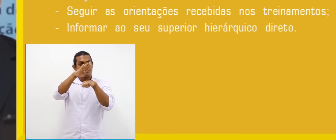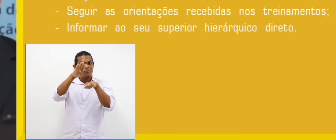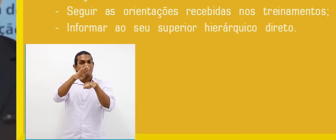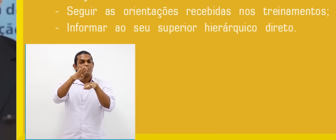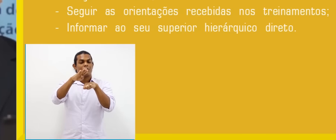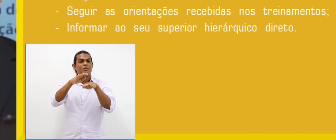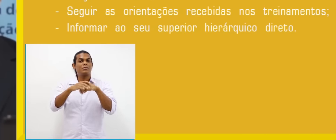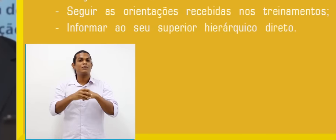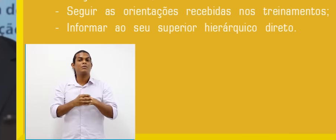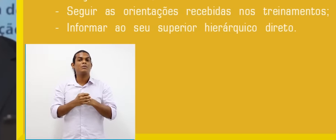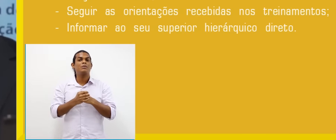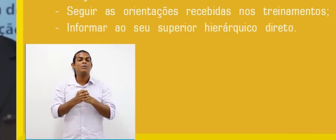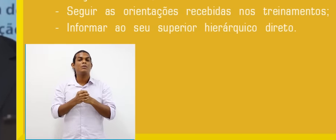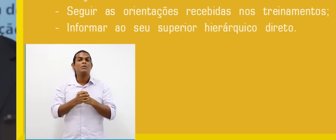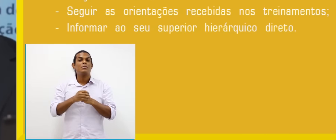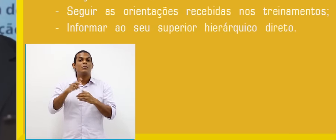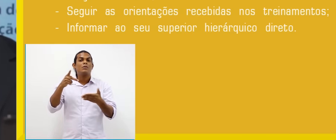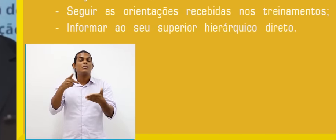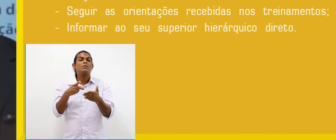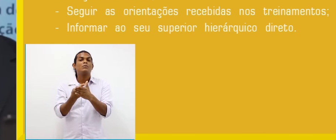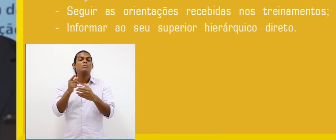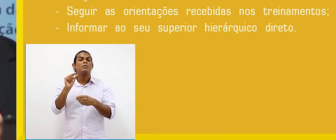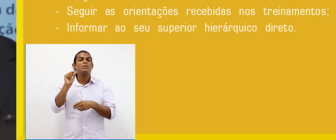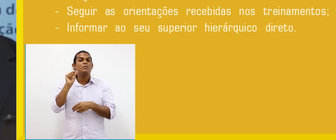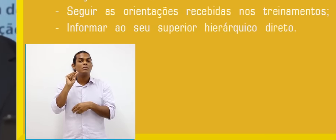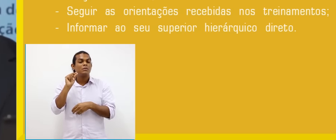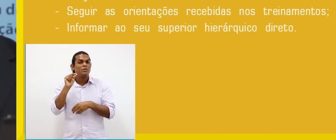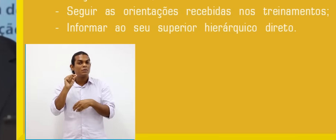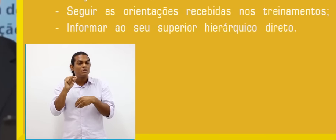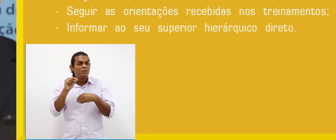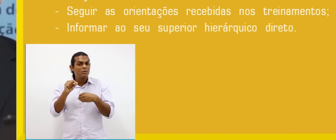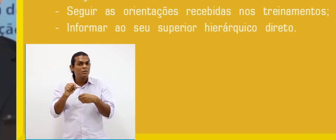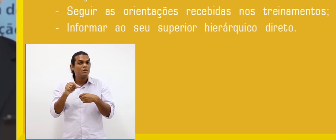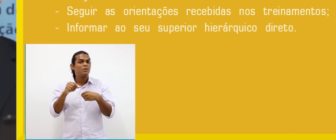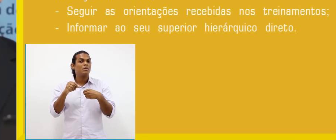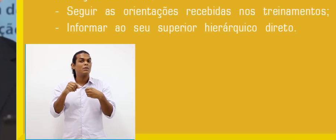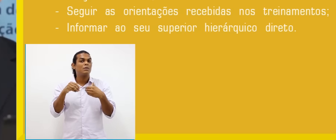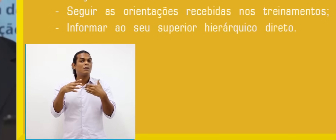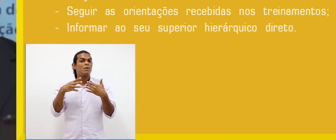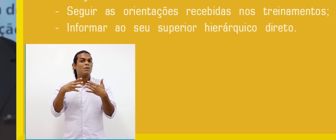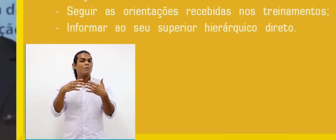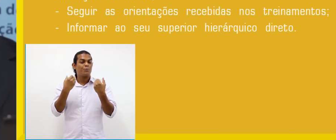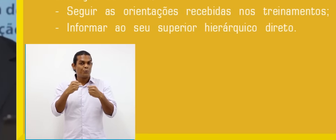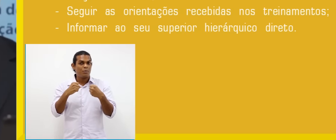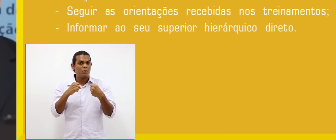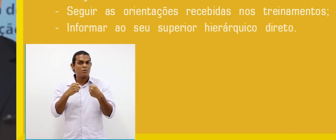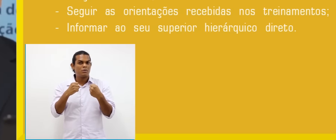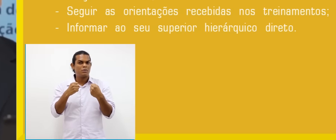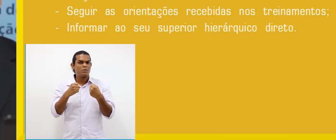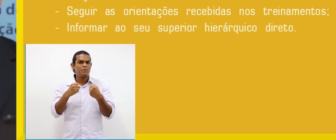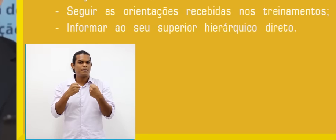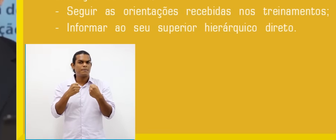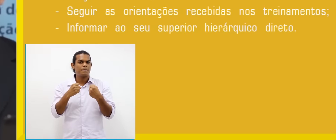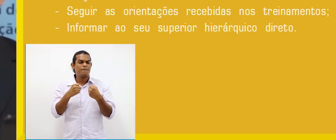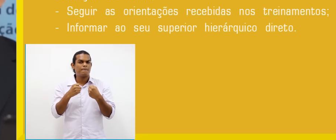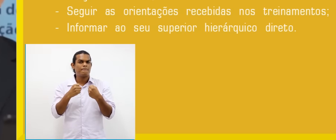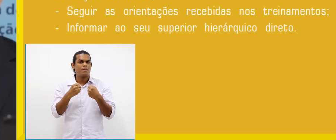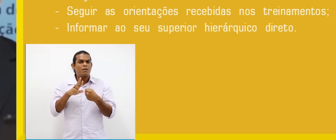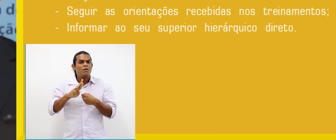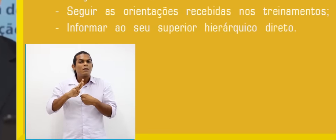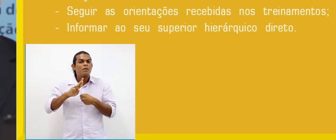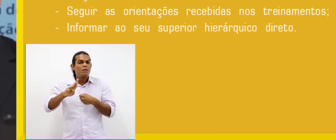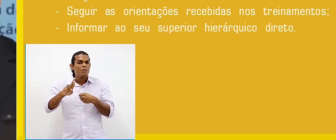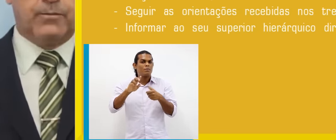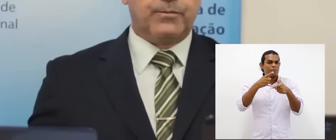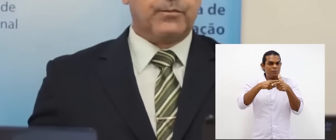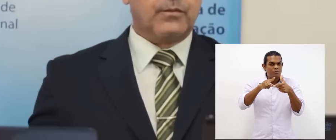direto, ocorrências que, a seu julgamento, ao julgamento do trabalhador, possam implicar em risco à saúde dos